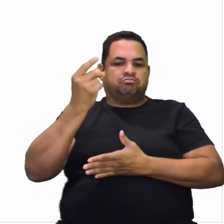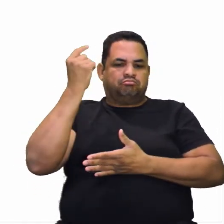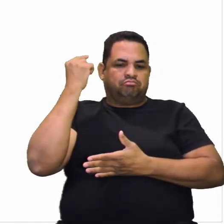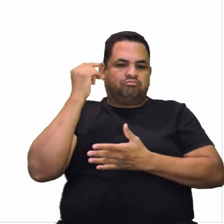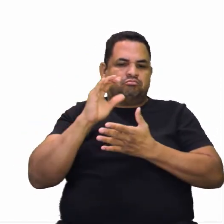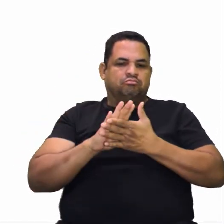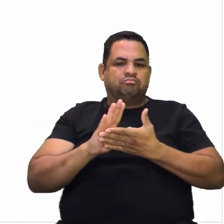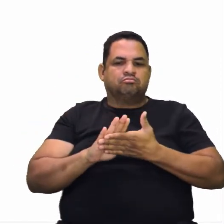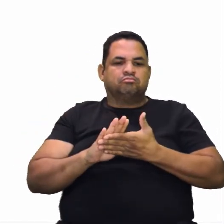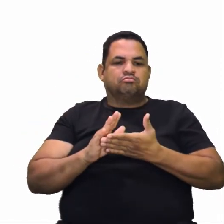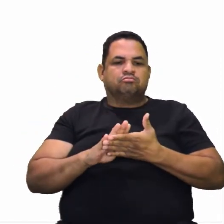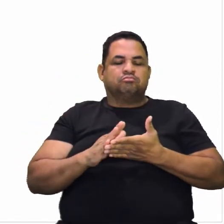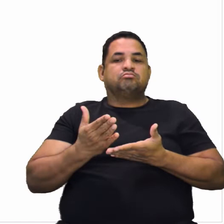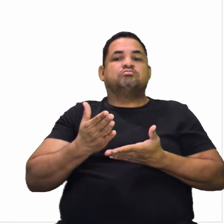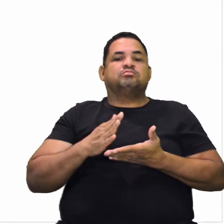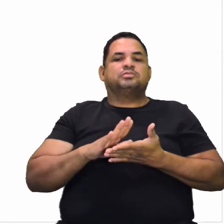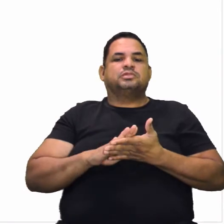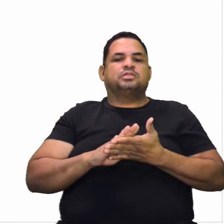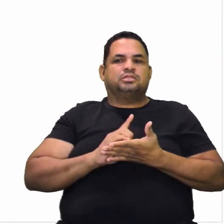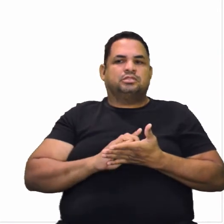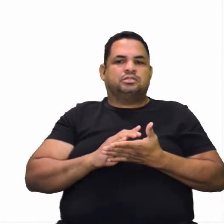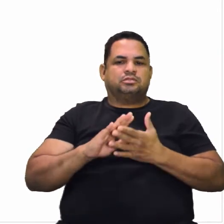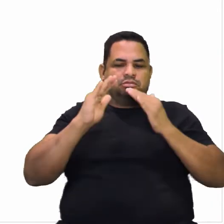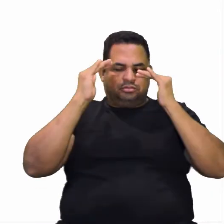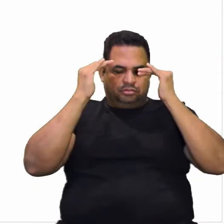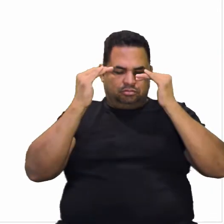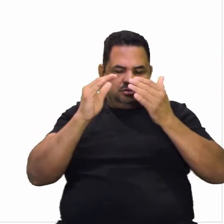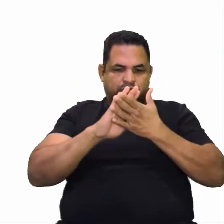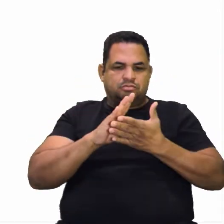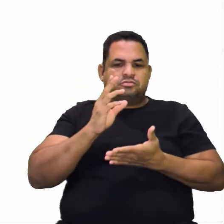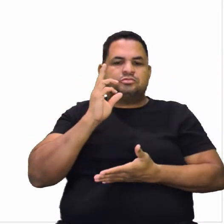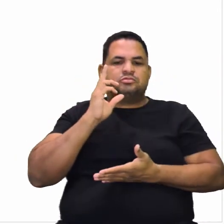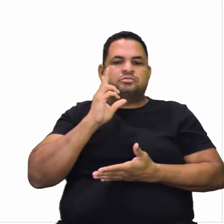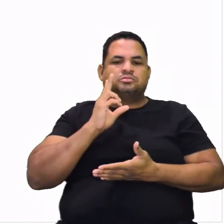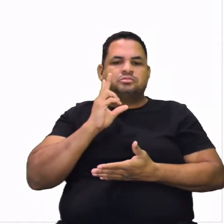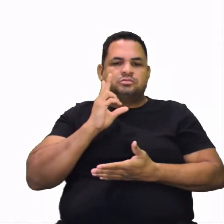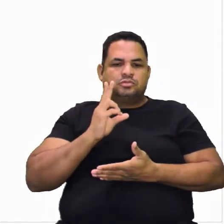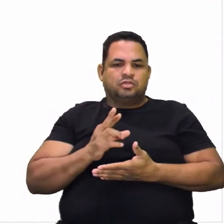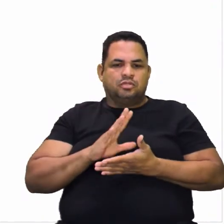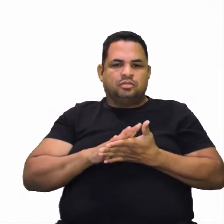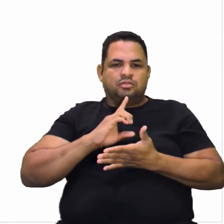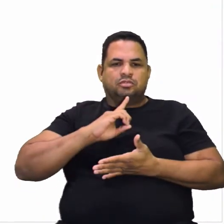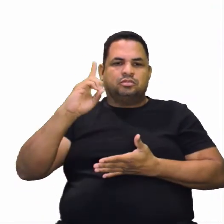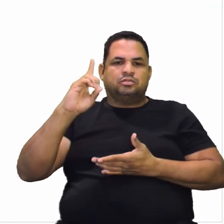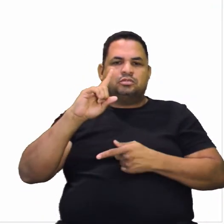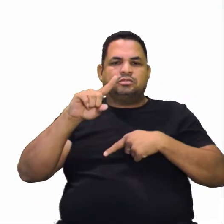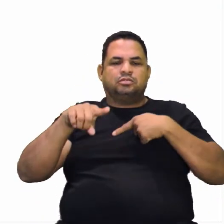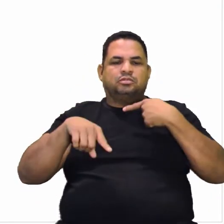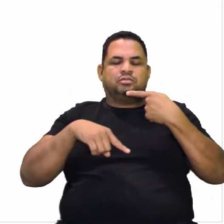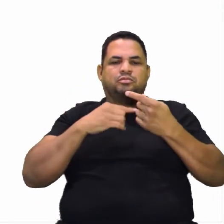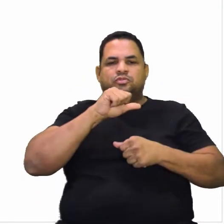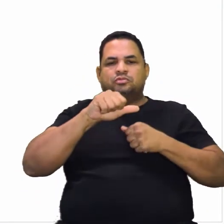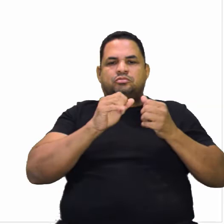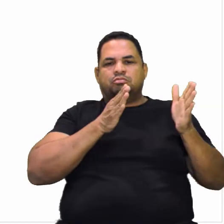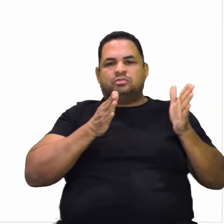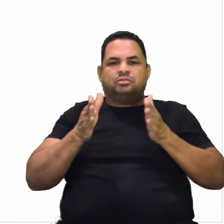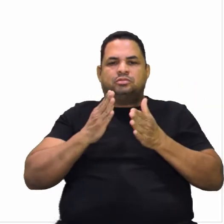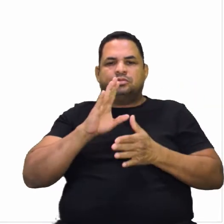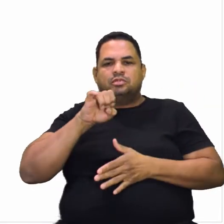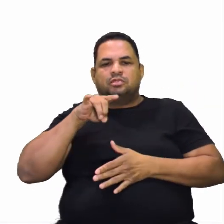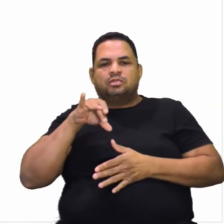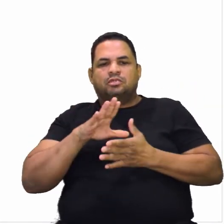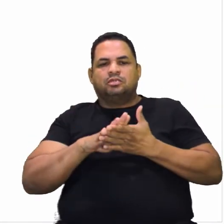e adoravam os mesmos deuses. Depois dele, nós passamos para o período arcaico. O